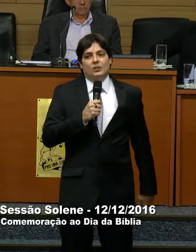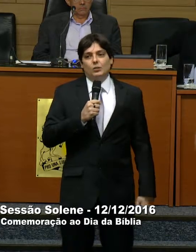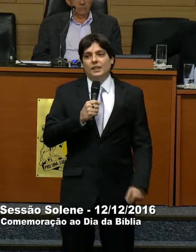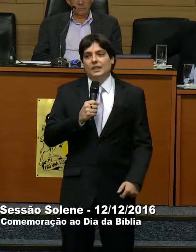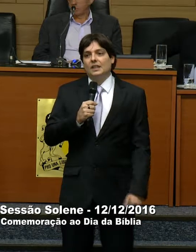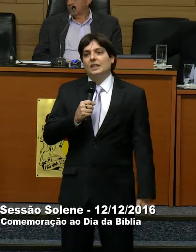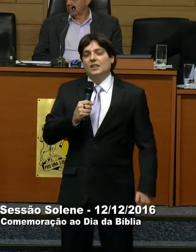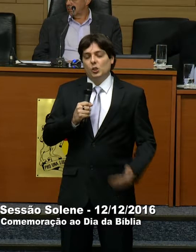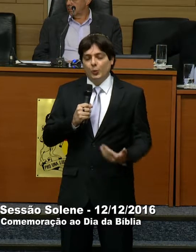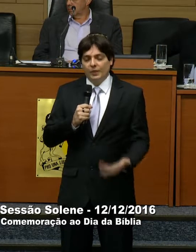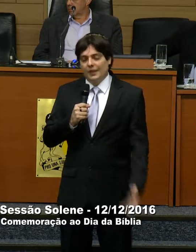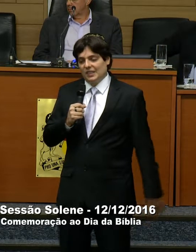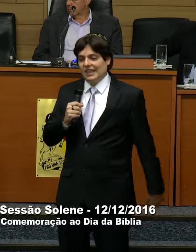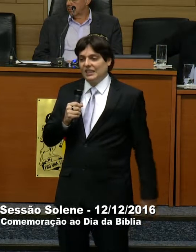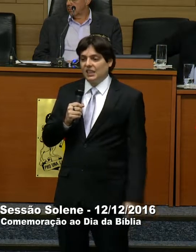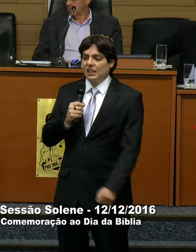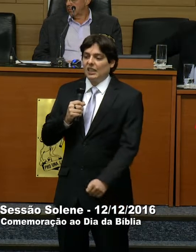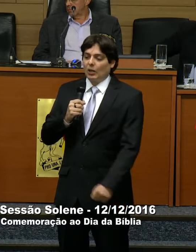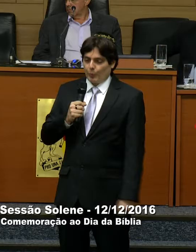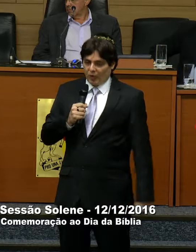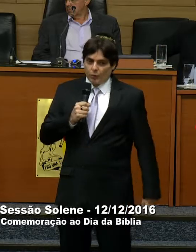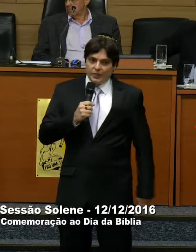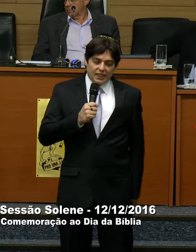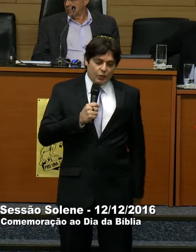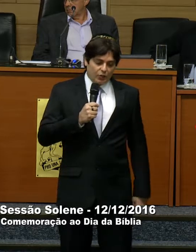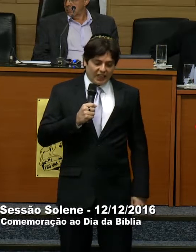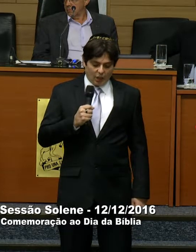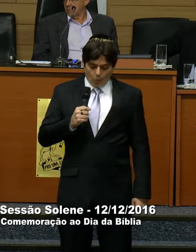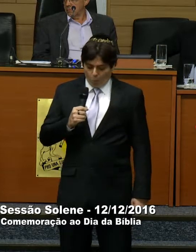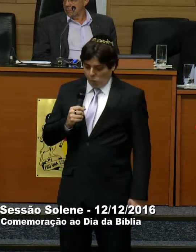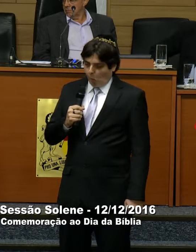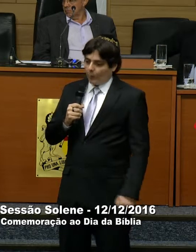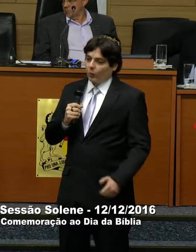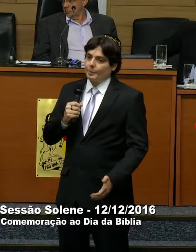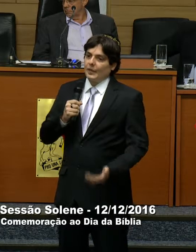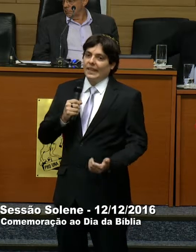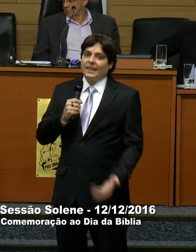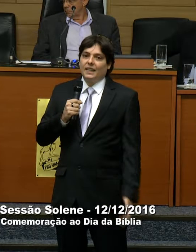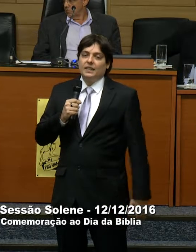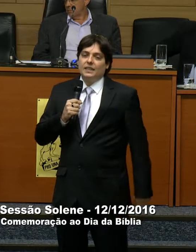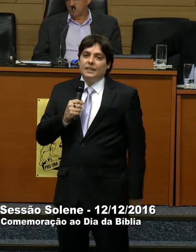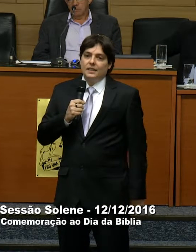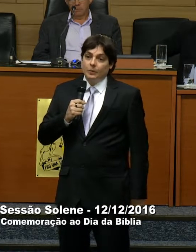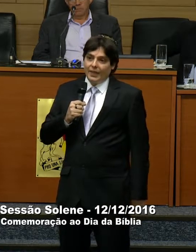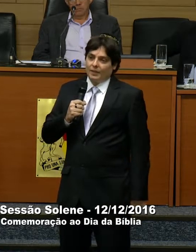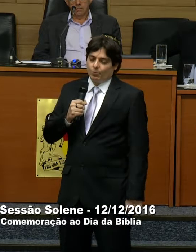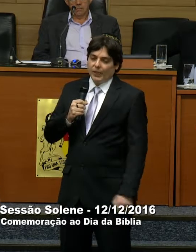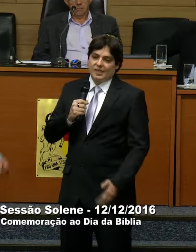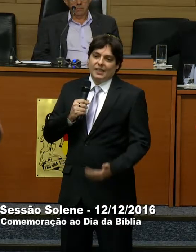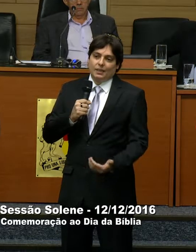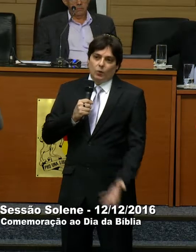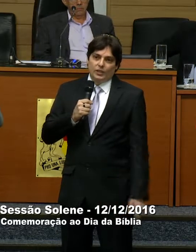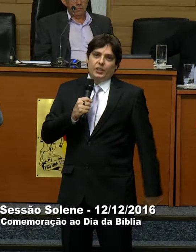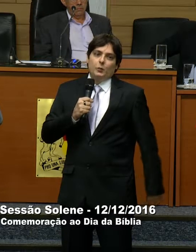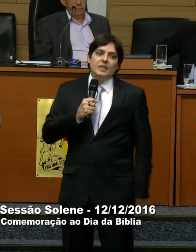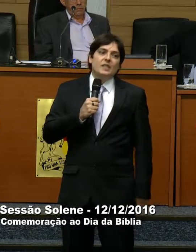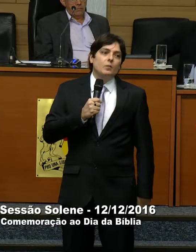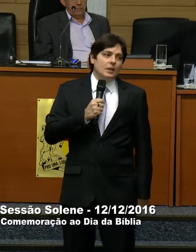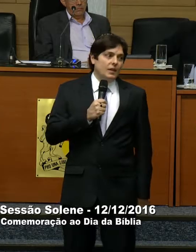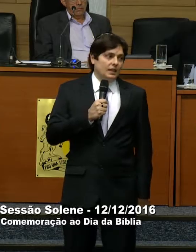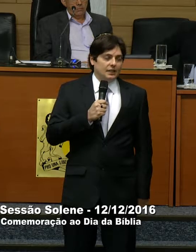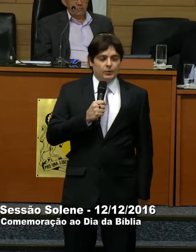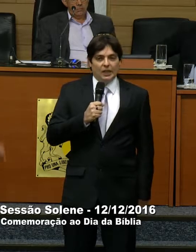porque todo mundo queria ganhar carrinho, boneco, e eu queria ganhar a Bíblia. A minha primeira Bíblia foi da Sociedade Bíblica,